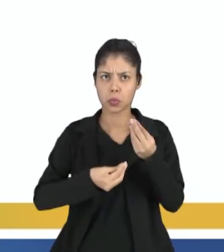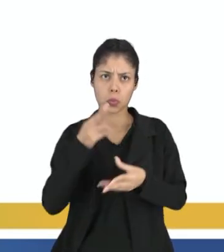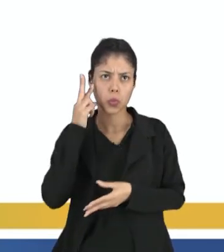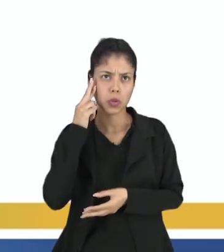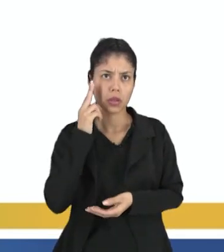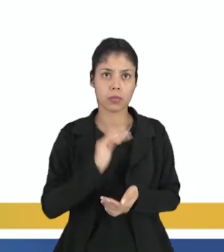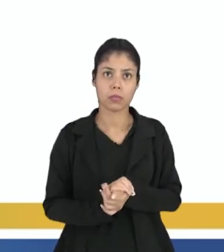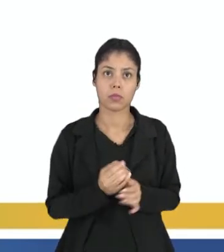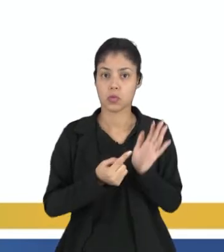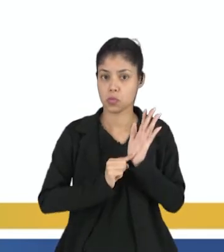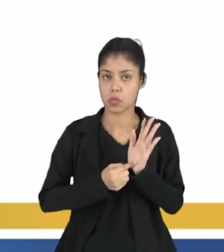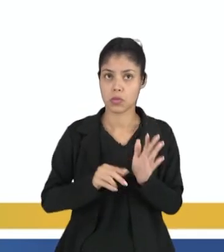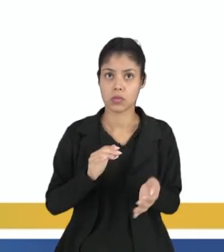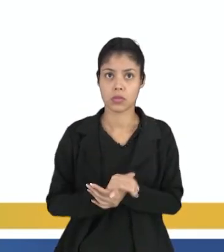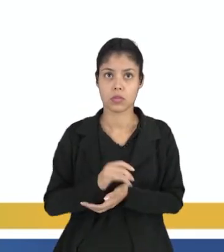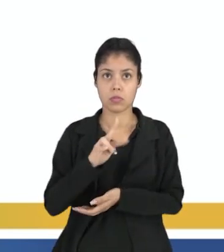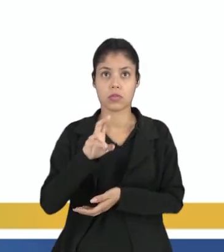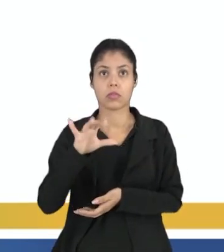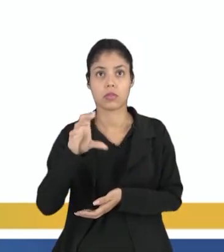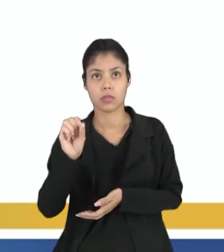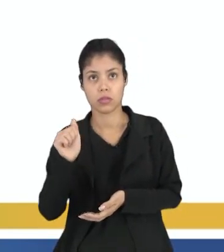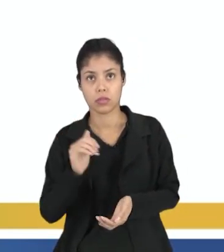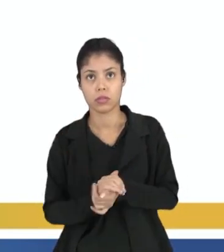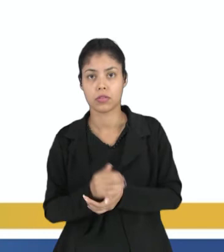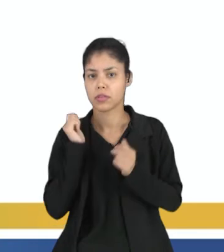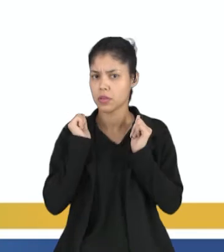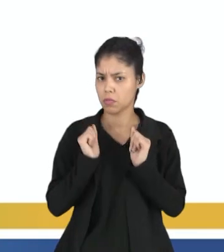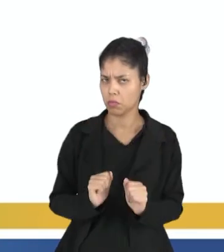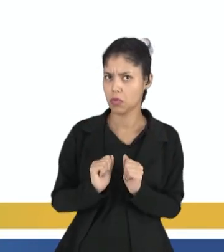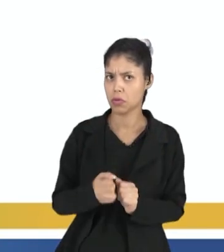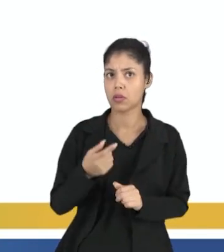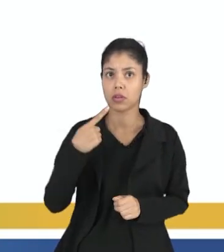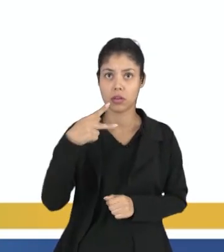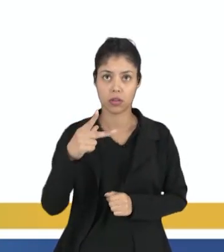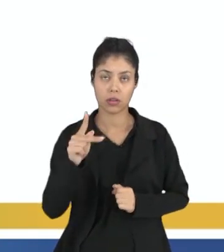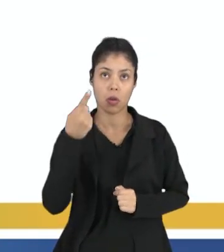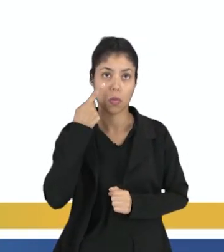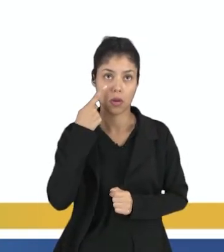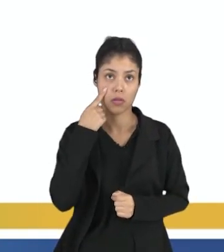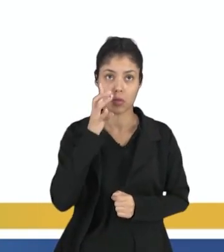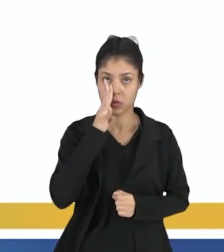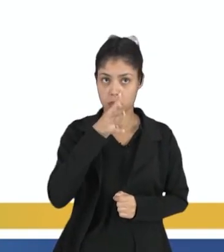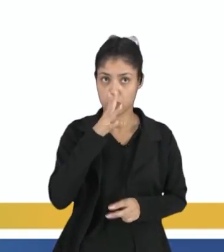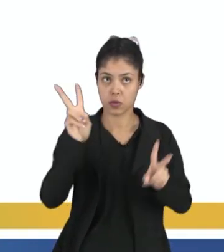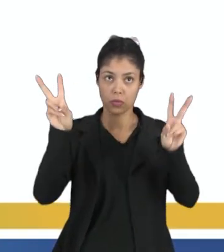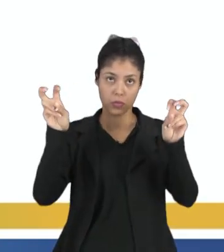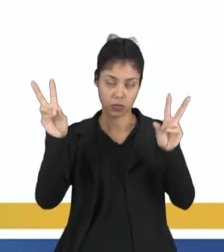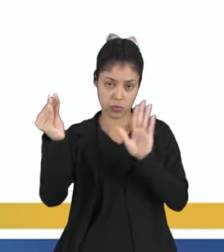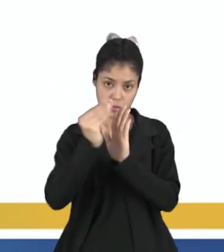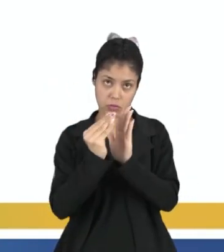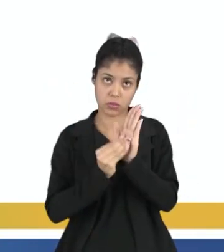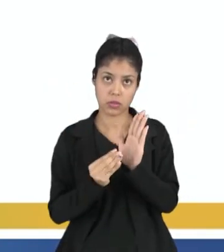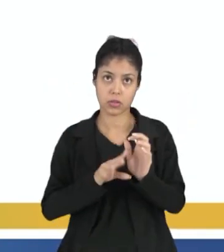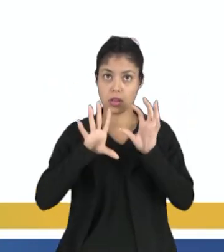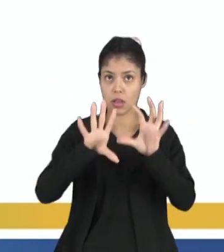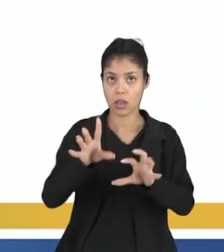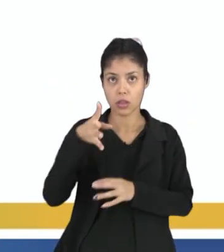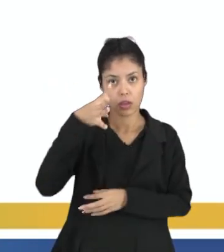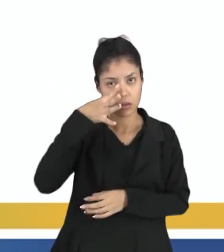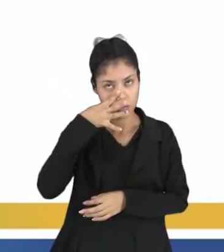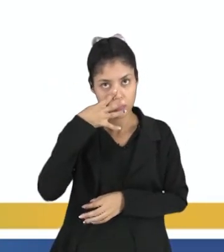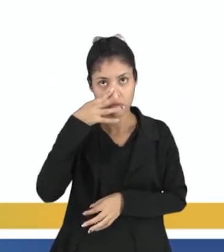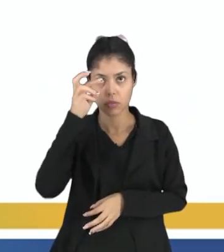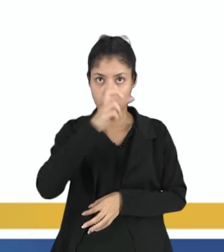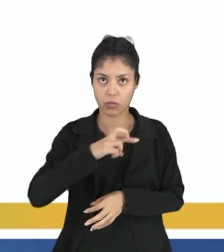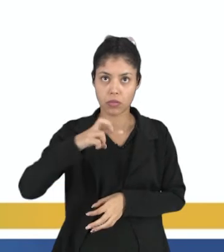comum e posicionamentos automáticos e permite que ele tenha um olhar crítico sobre os fatos.